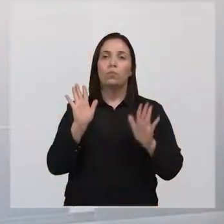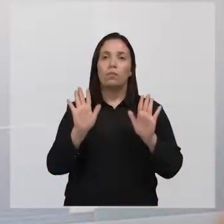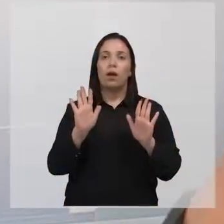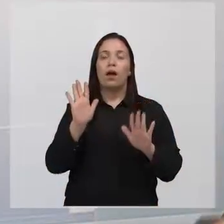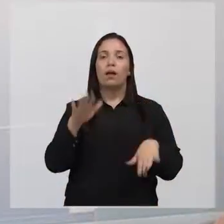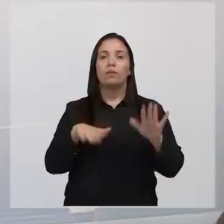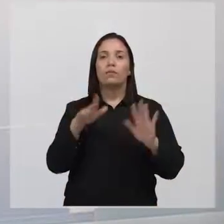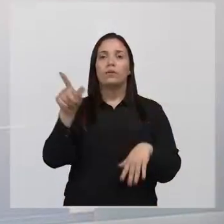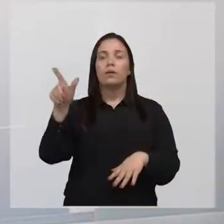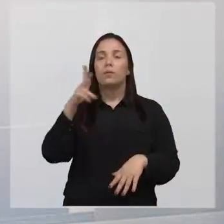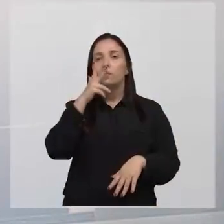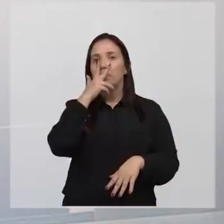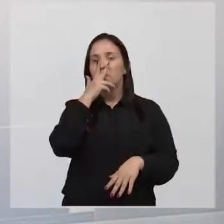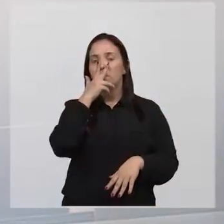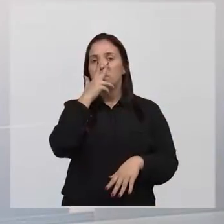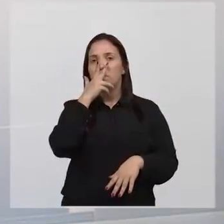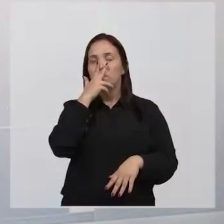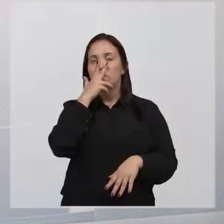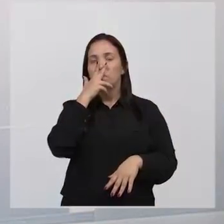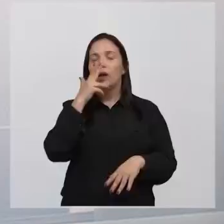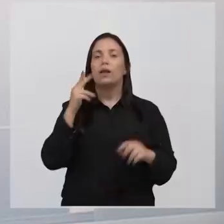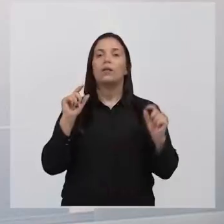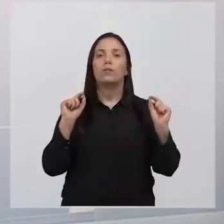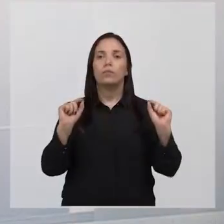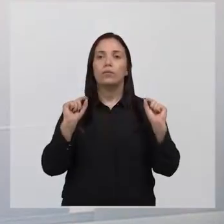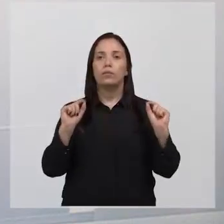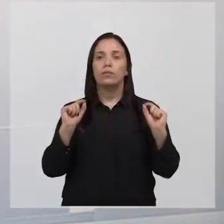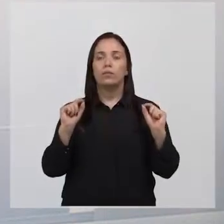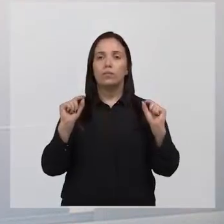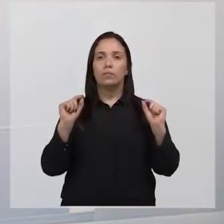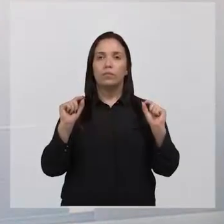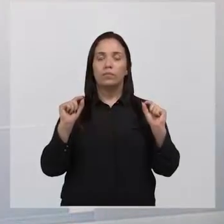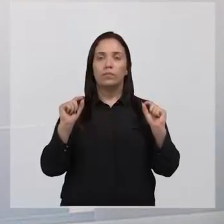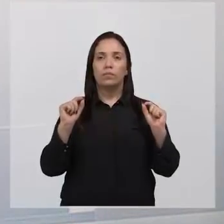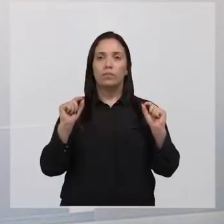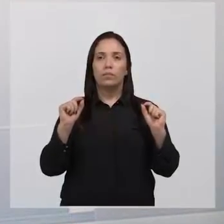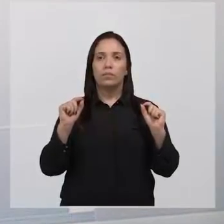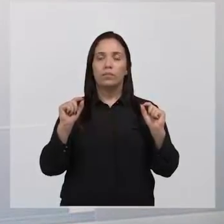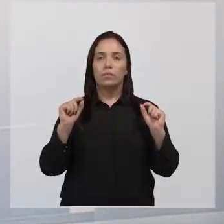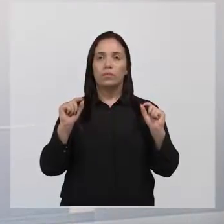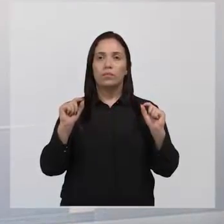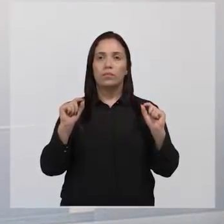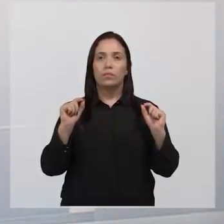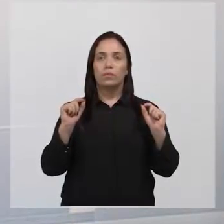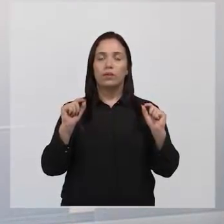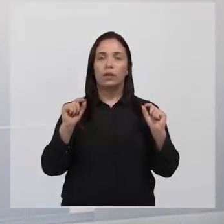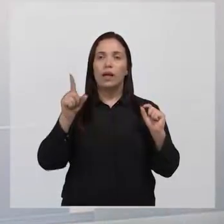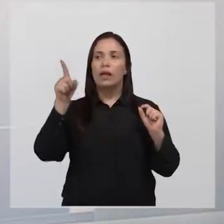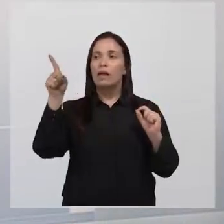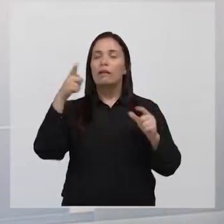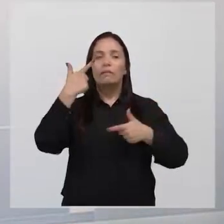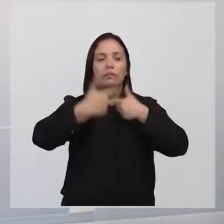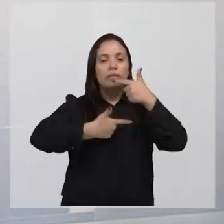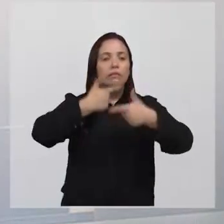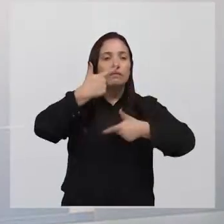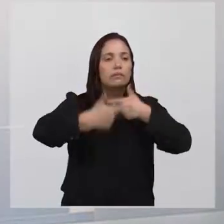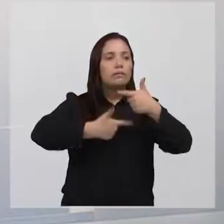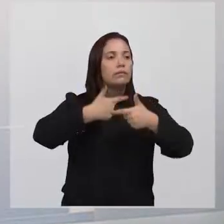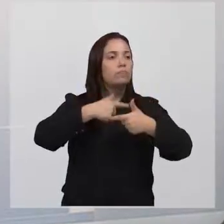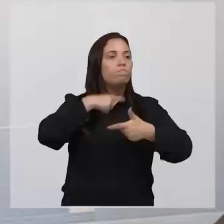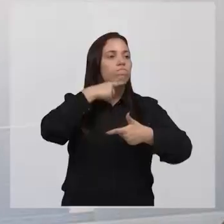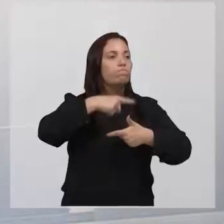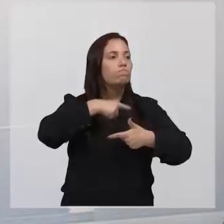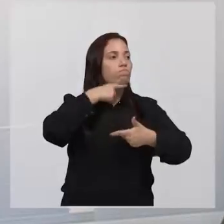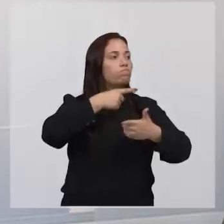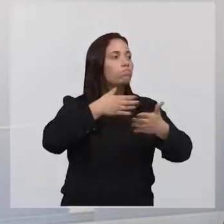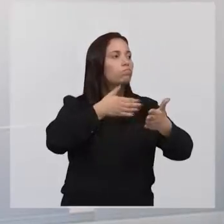ele parece muito mais um profeta gritando no deserto do que simplesmente uma liderança